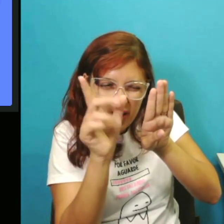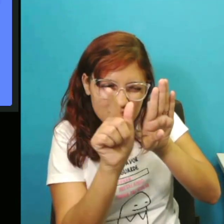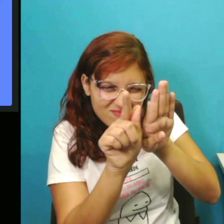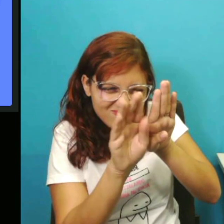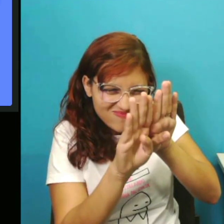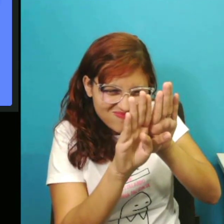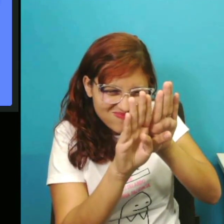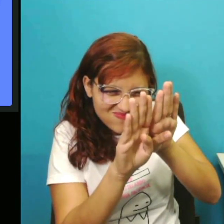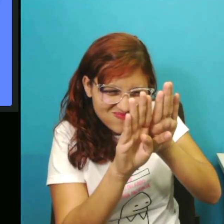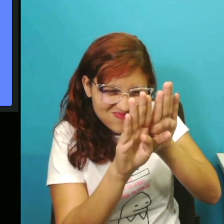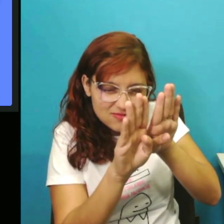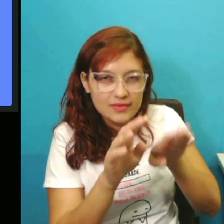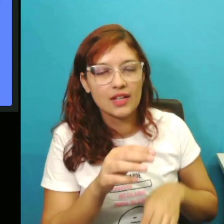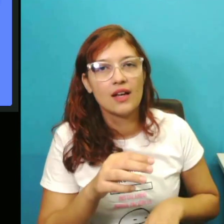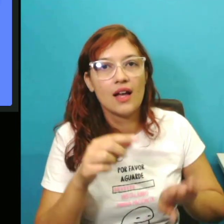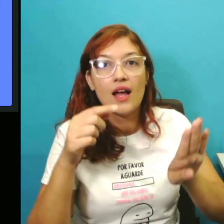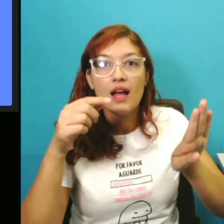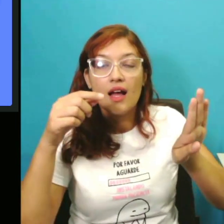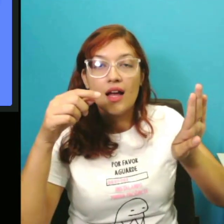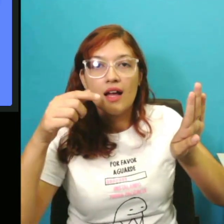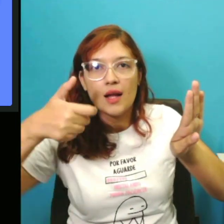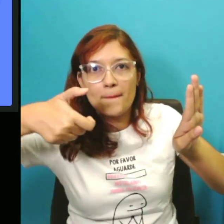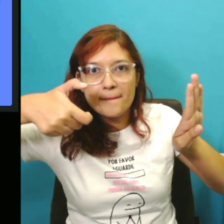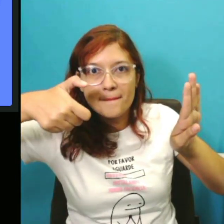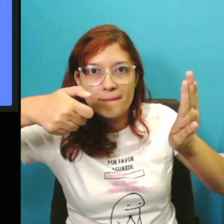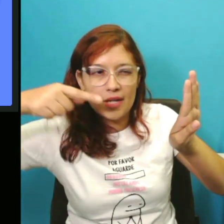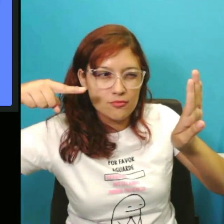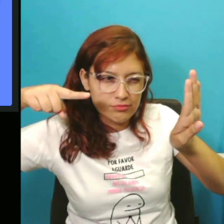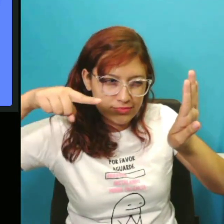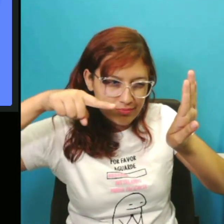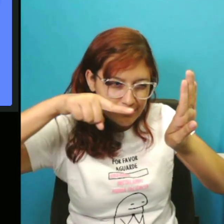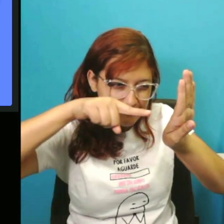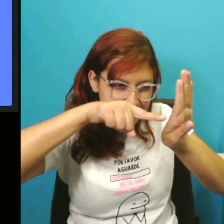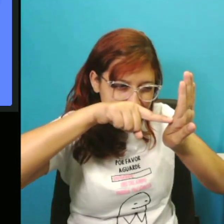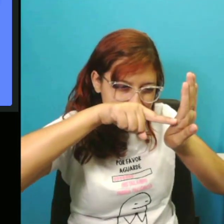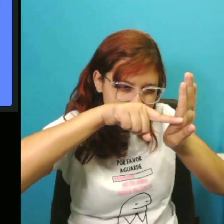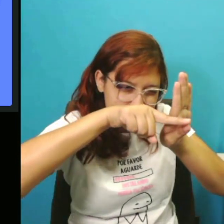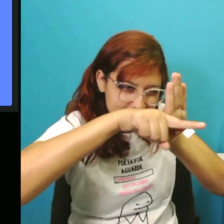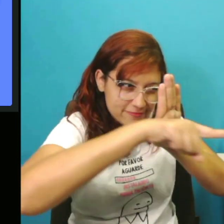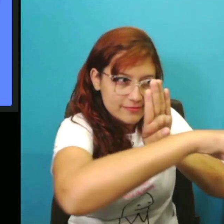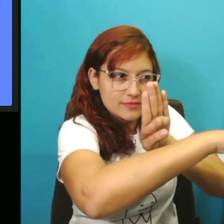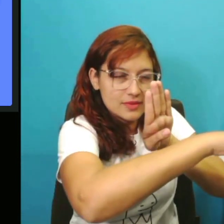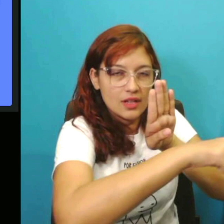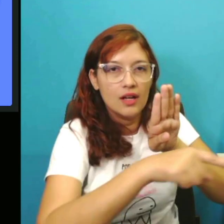quase grudado um no outro. Quando apontar o laser,